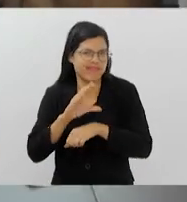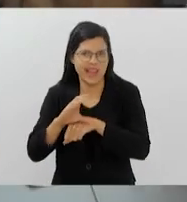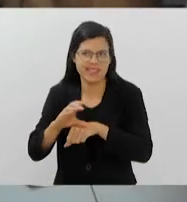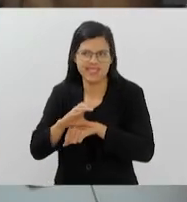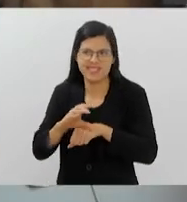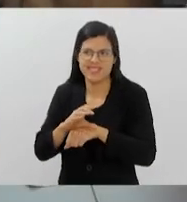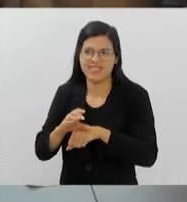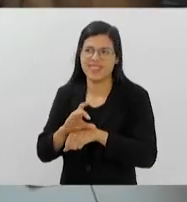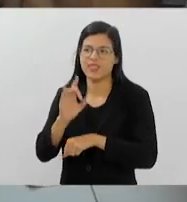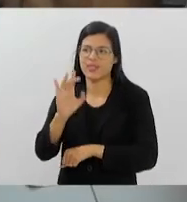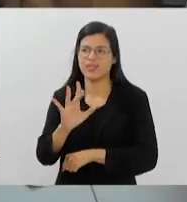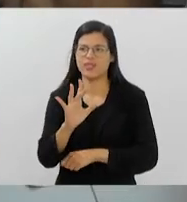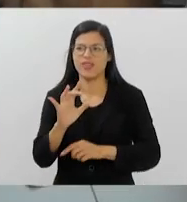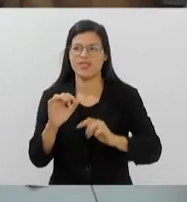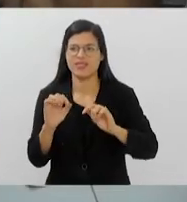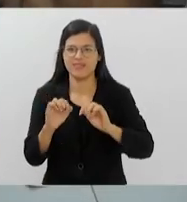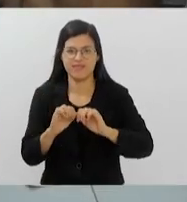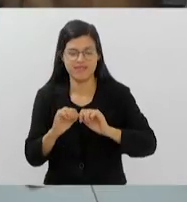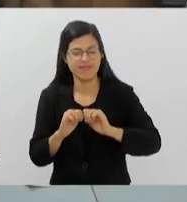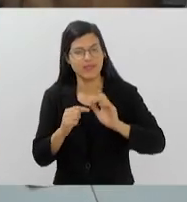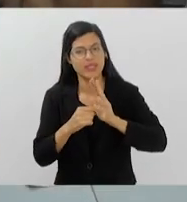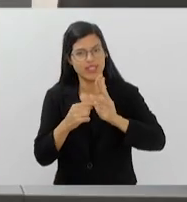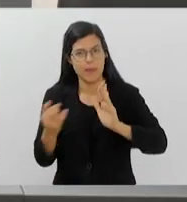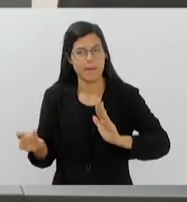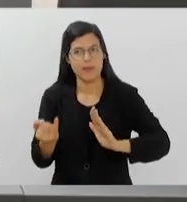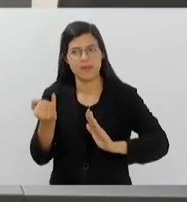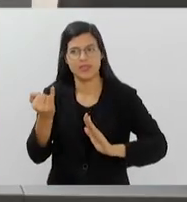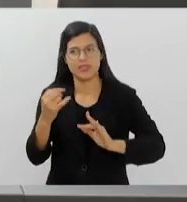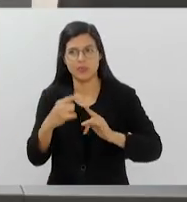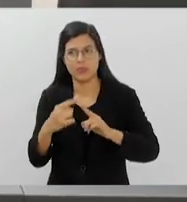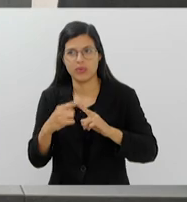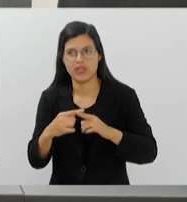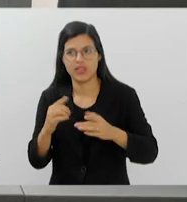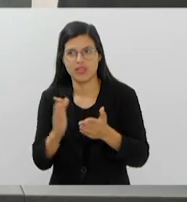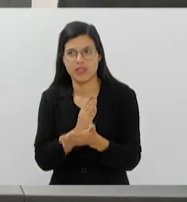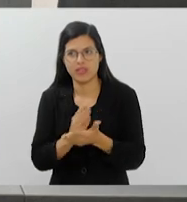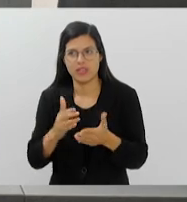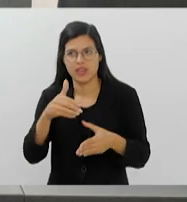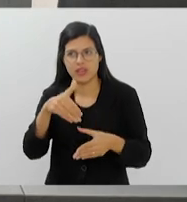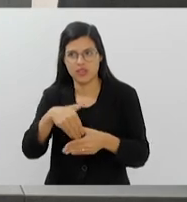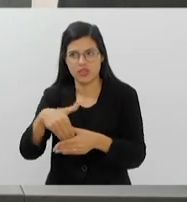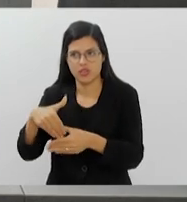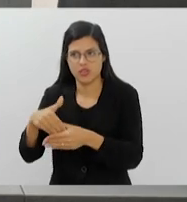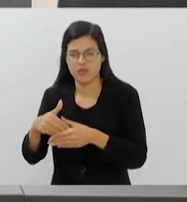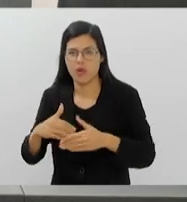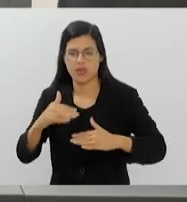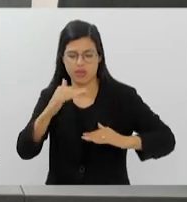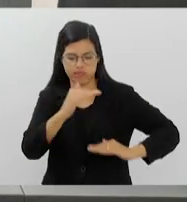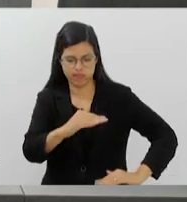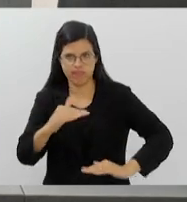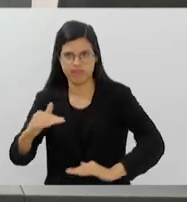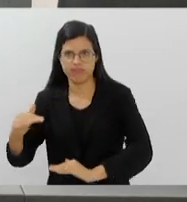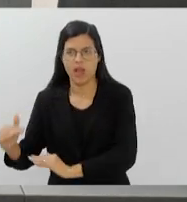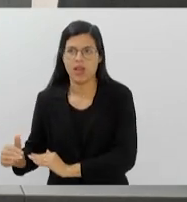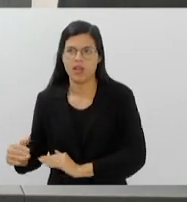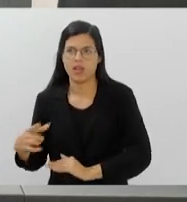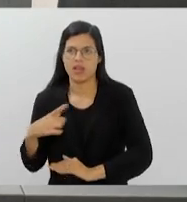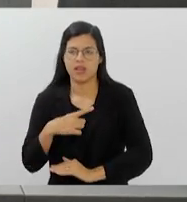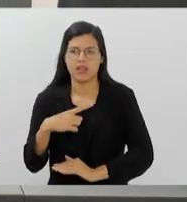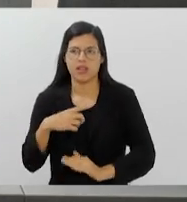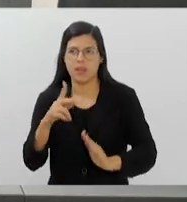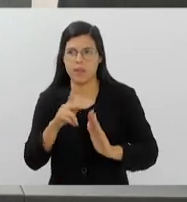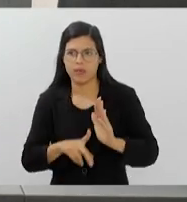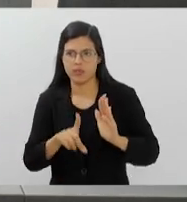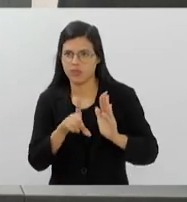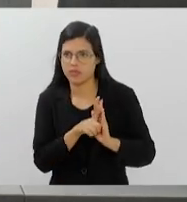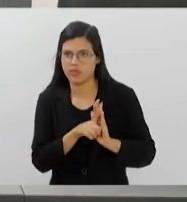só fiz o destaque da relevância, porque às vezes a gente bota em bloco e passam alguns projetos que são inusitados, estapafúrdios.